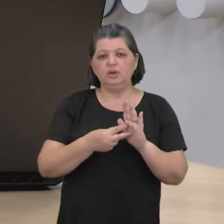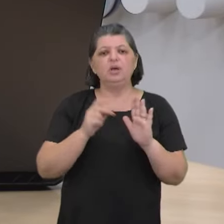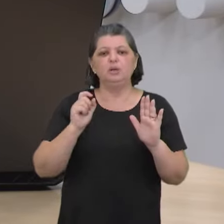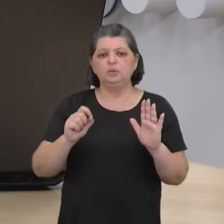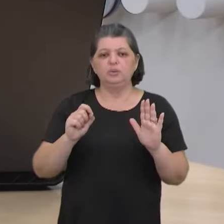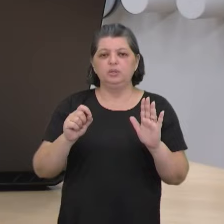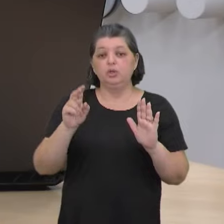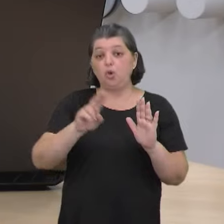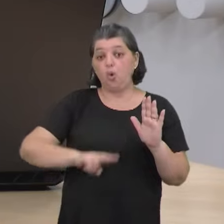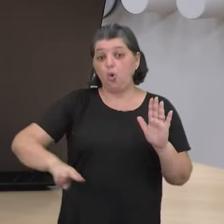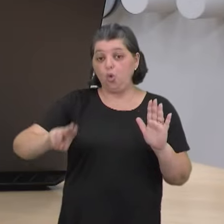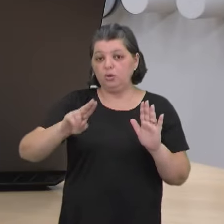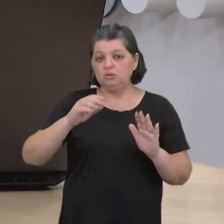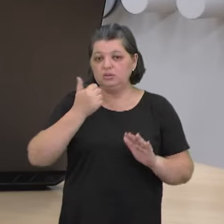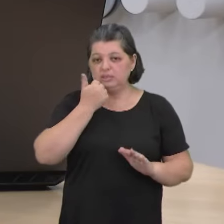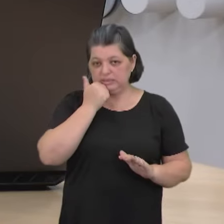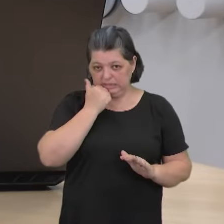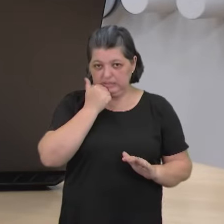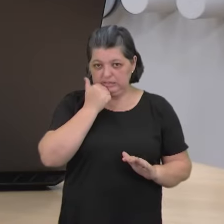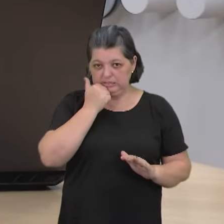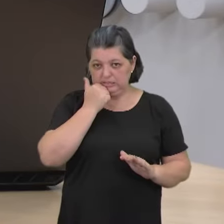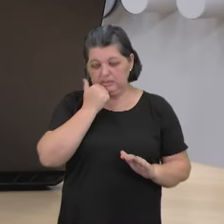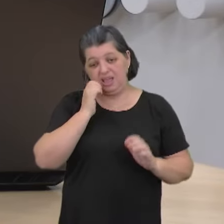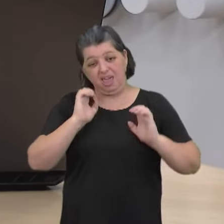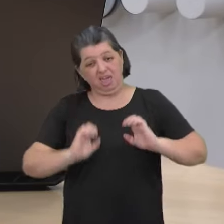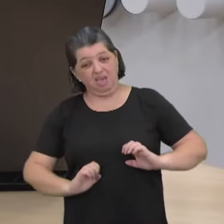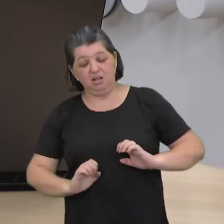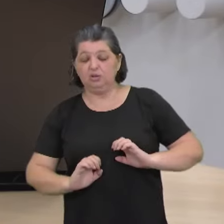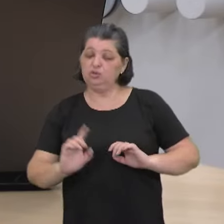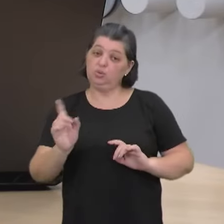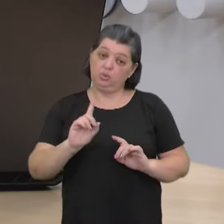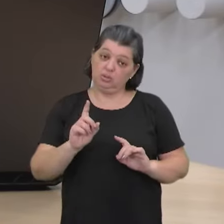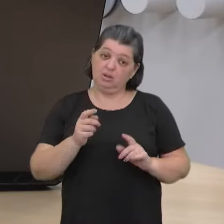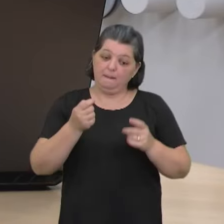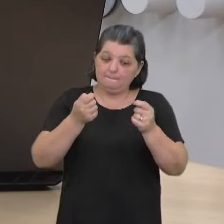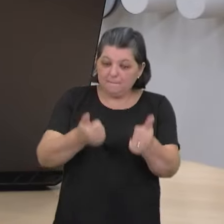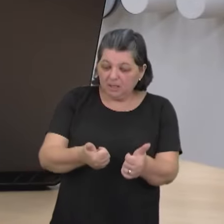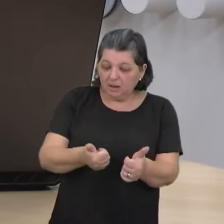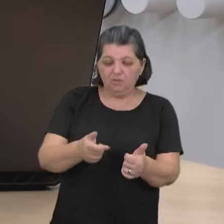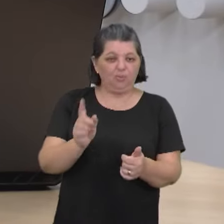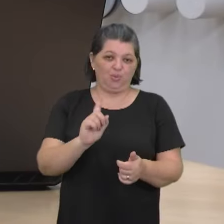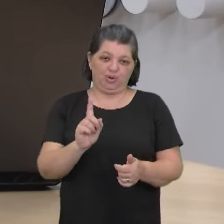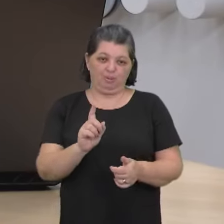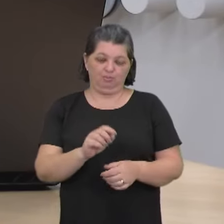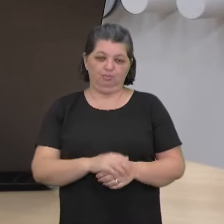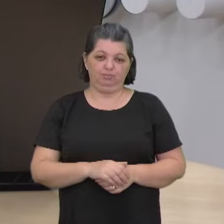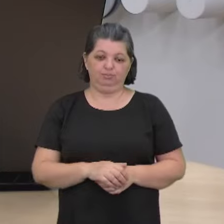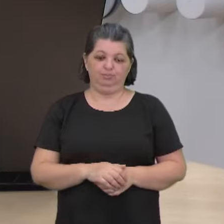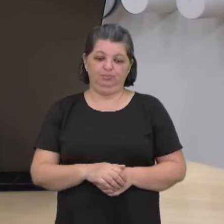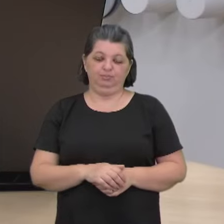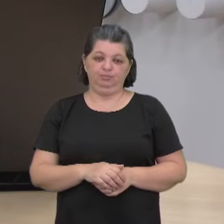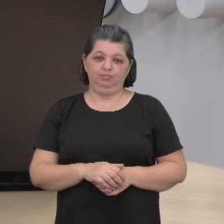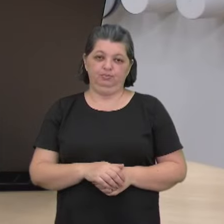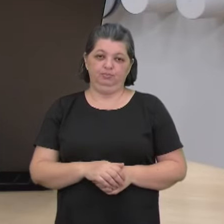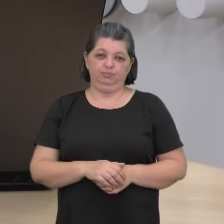os usos da ciência, se éticos ou não, se benéficos ou não. E essa